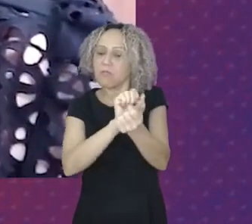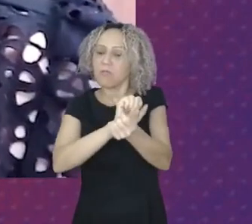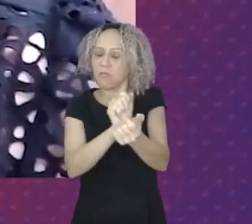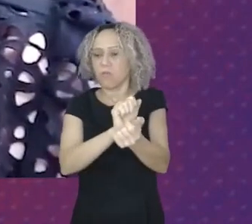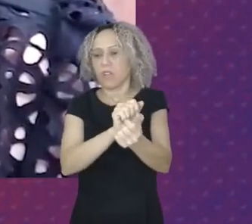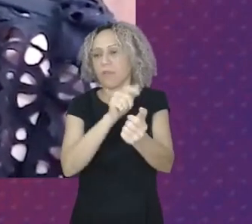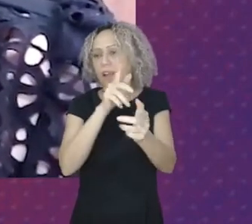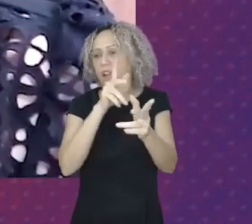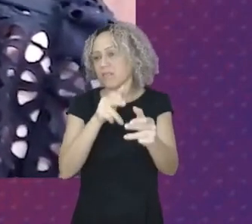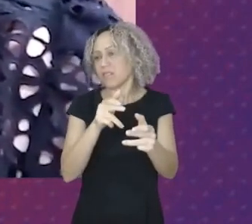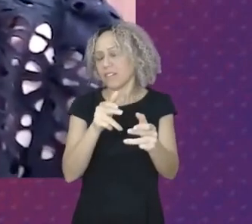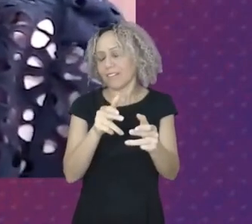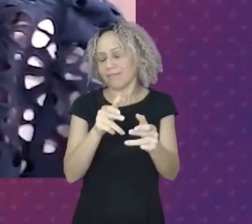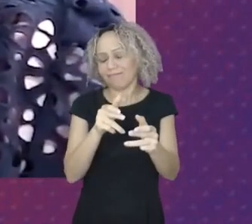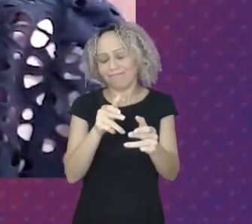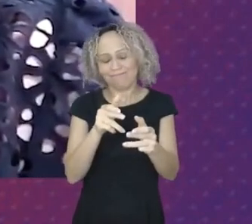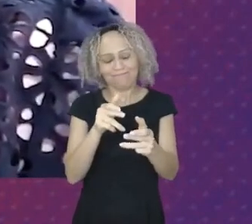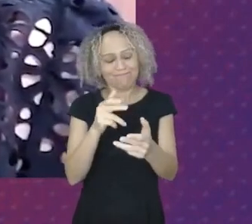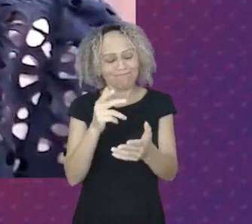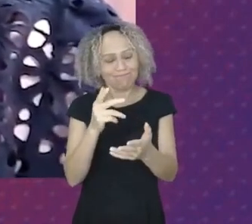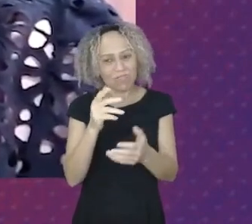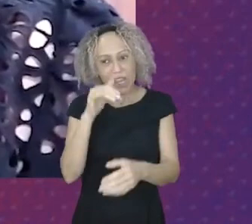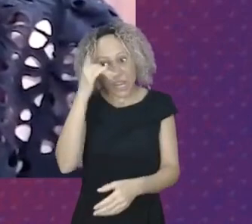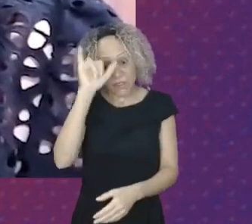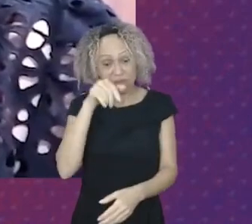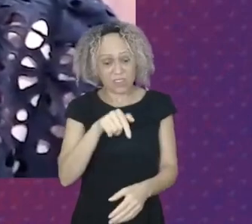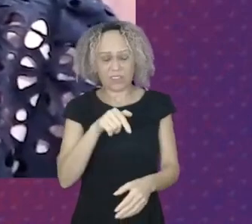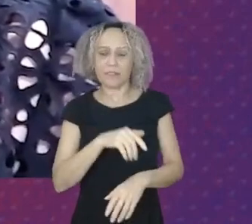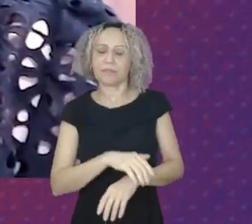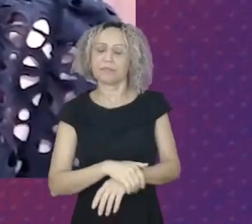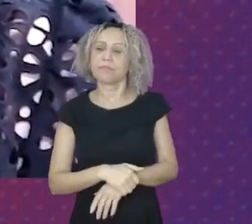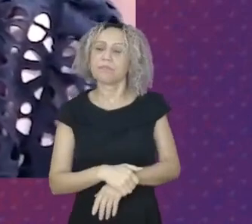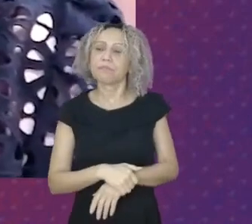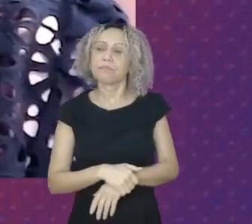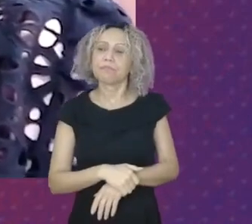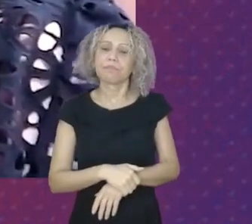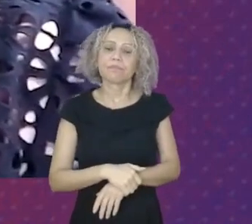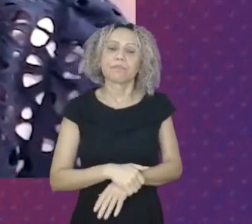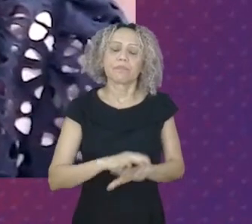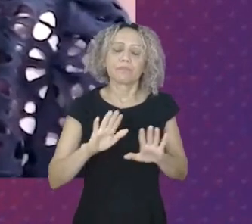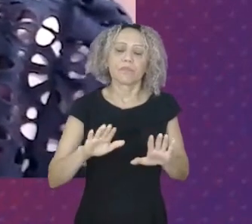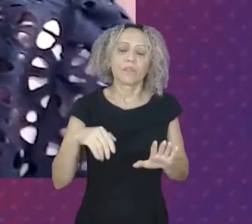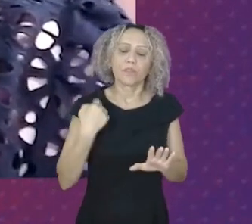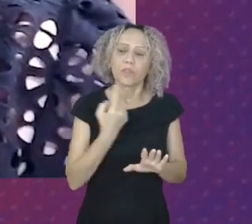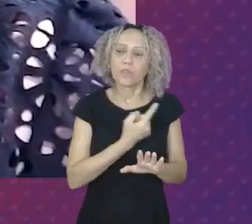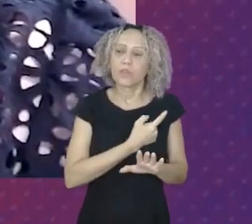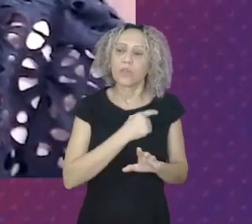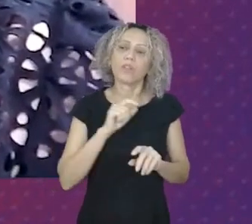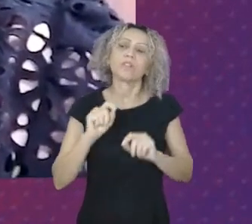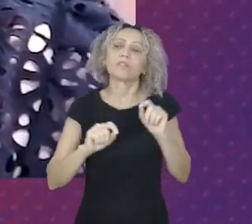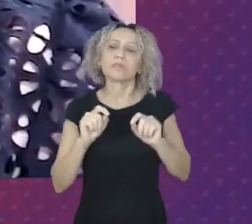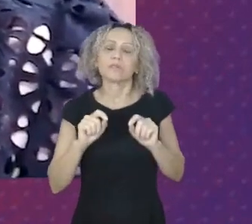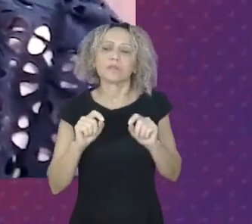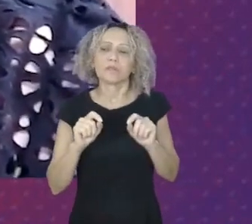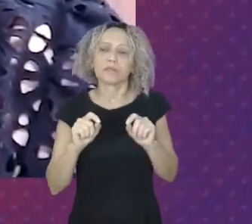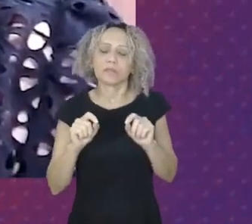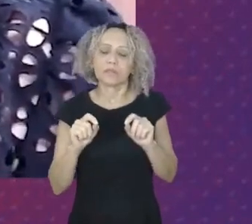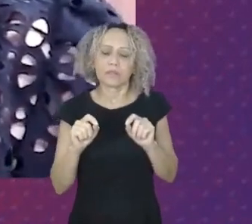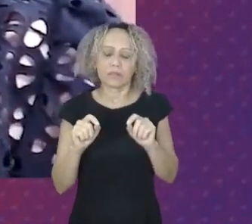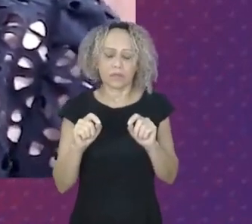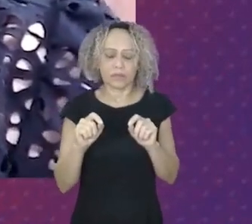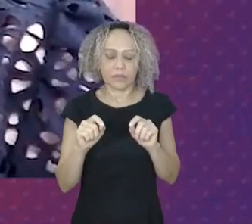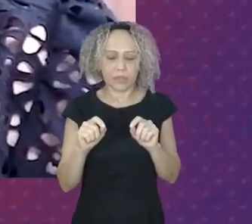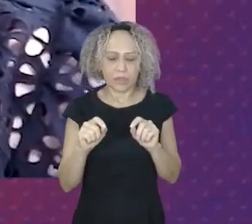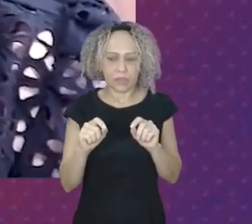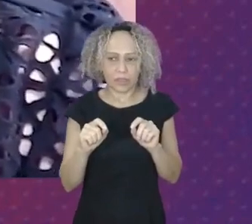permitir que isso aconteça. Então, quando você faz, dentro do que nós estamos buscando trabalhar,